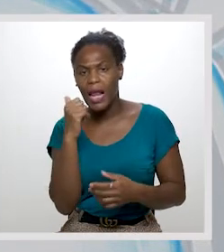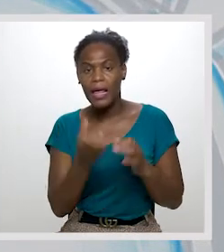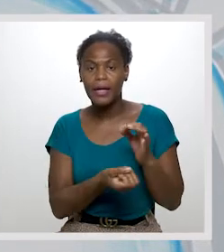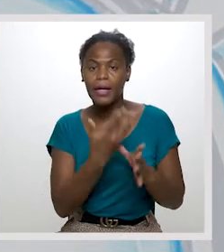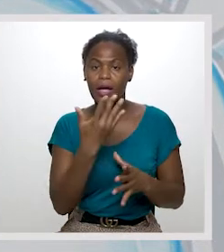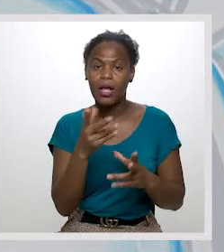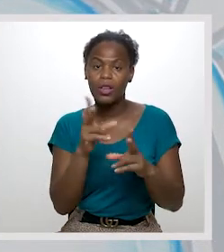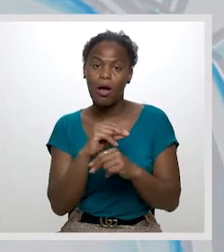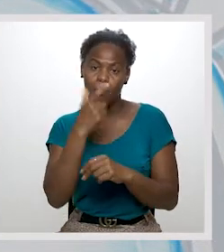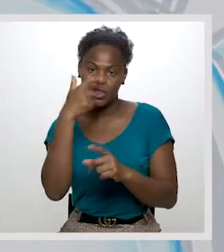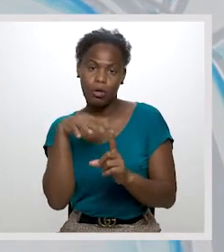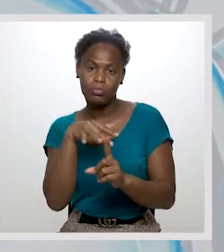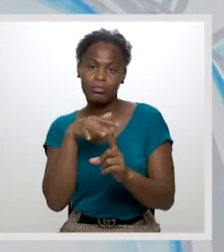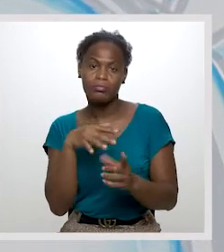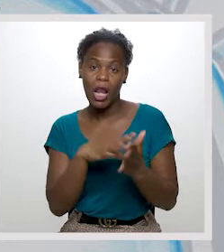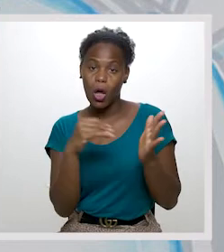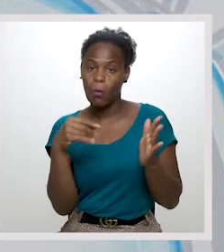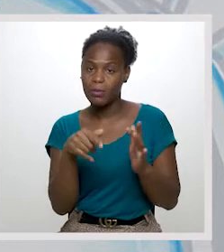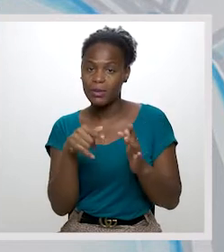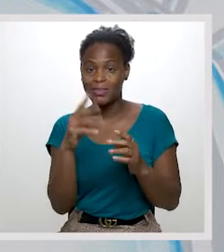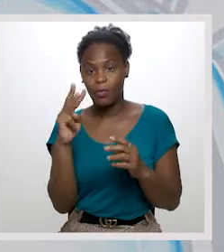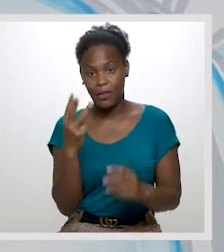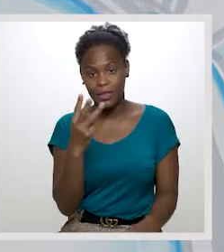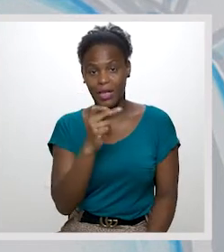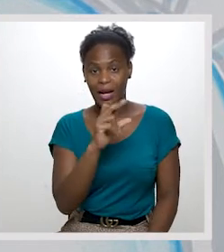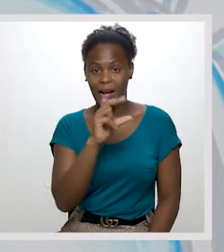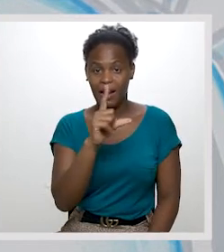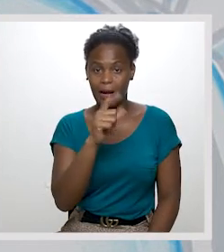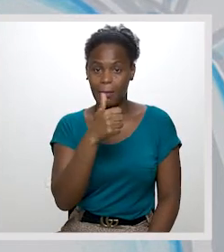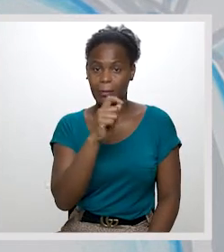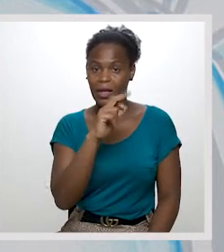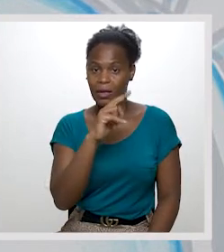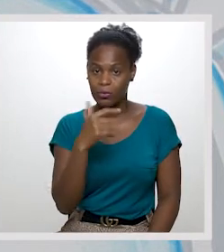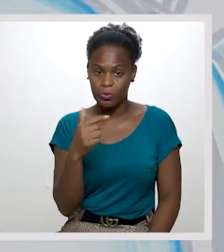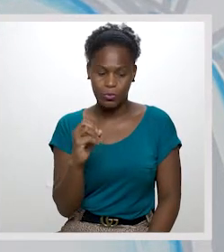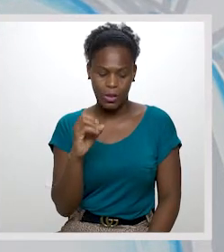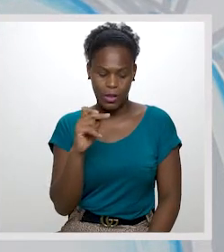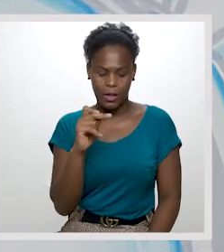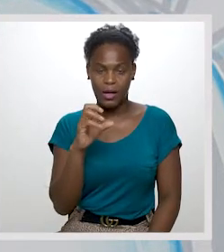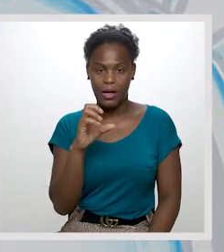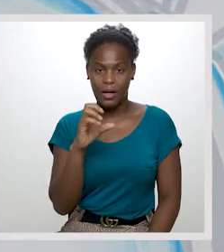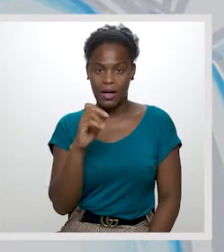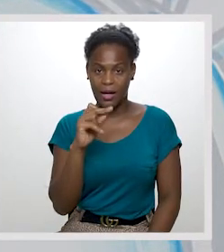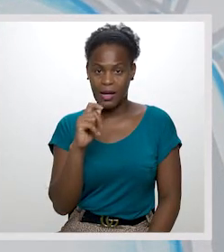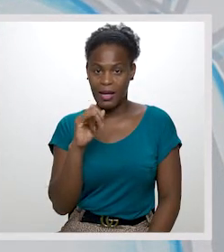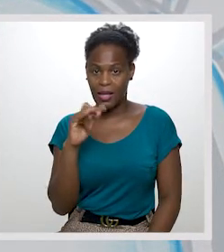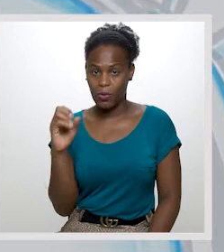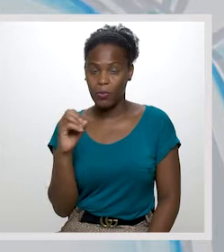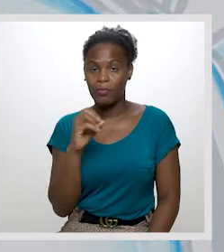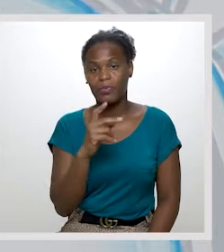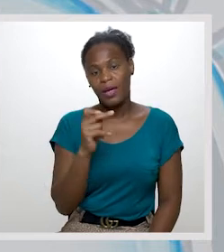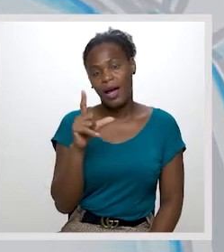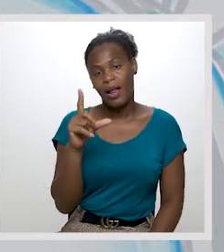a ideia da criação dos heterônimos. São três: o Alberto Caeiro, o Ricardo Reis e